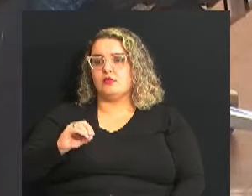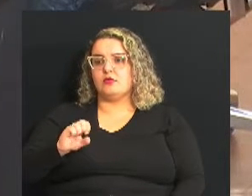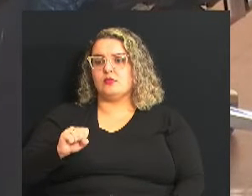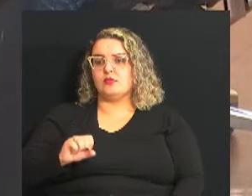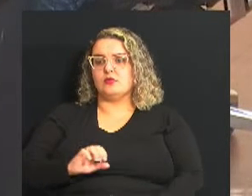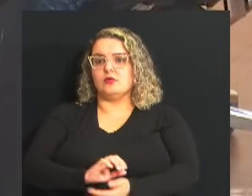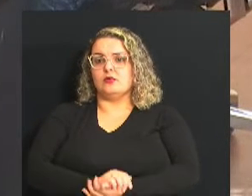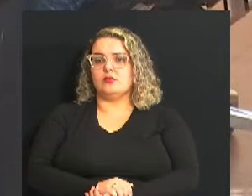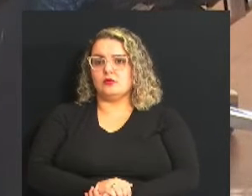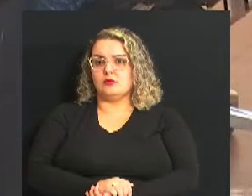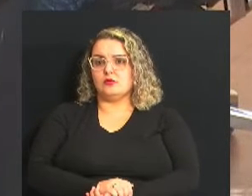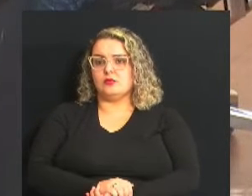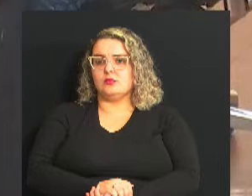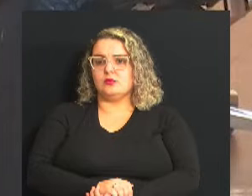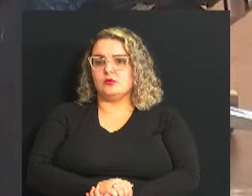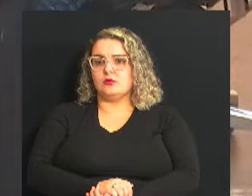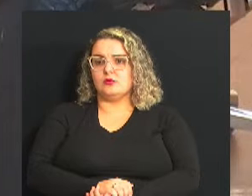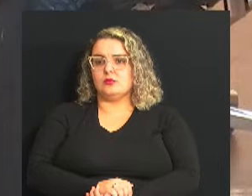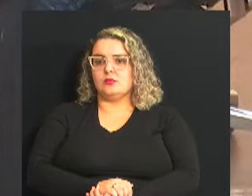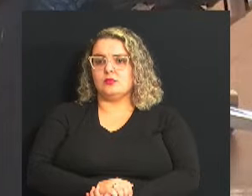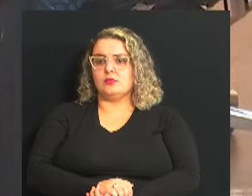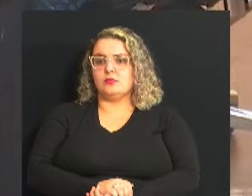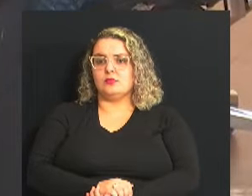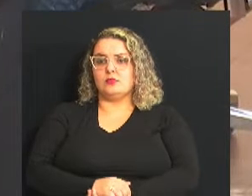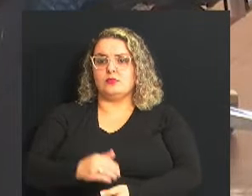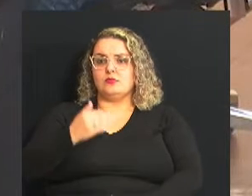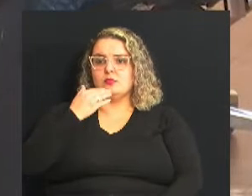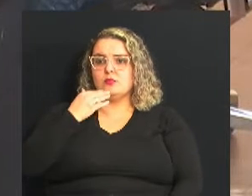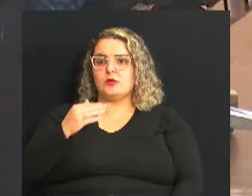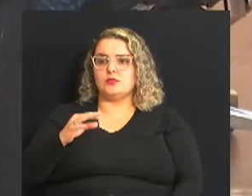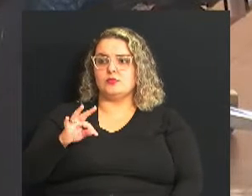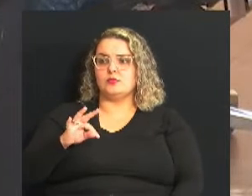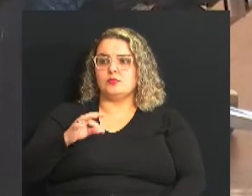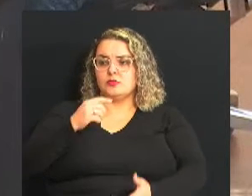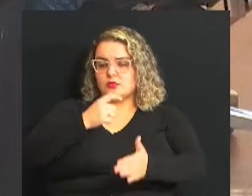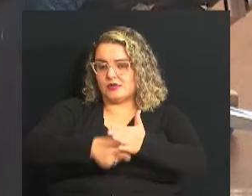O provedor cobra por caixa, por volume, né?